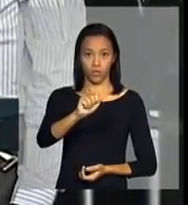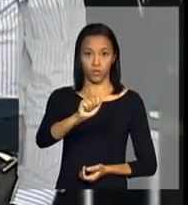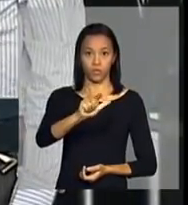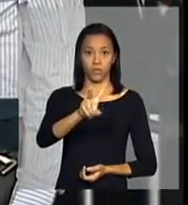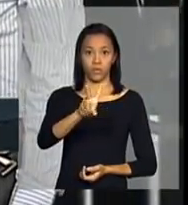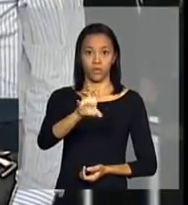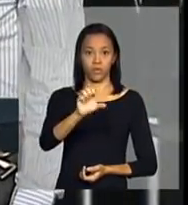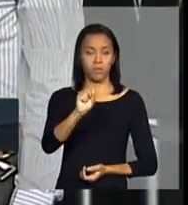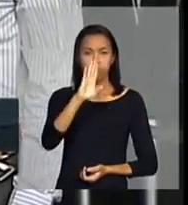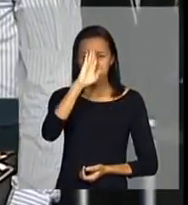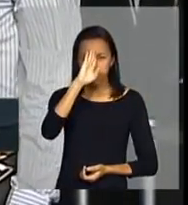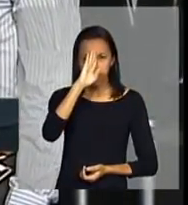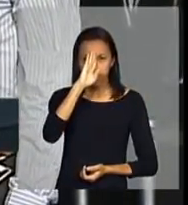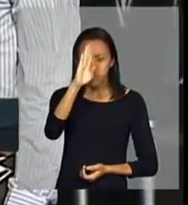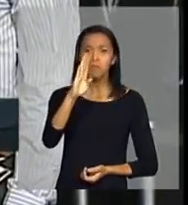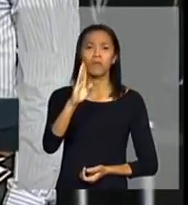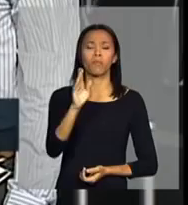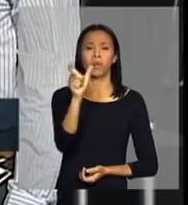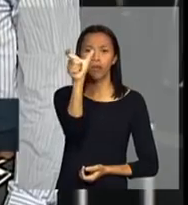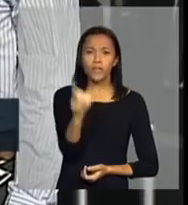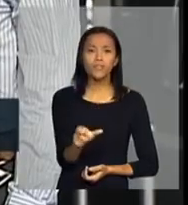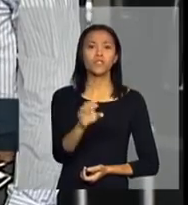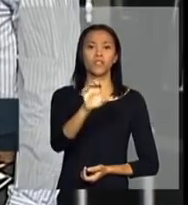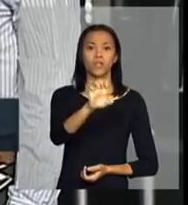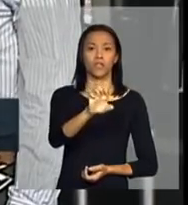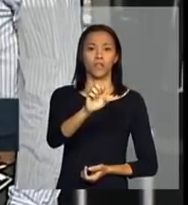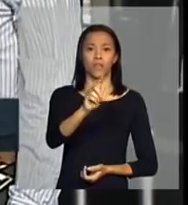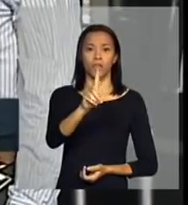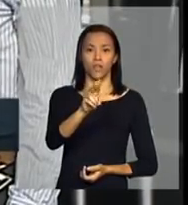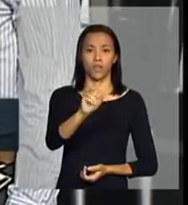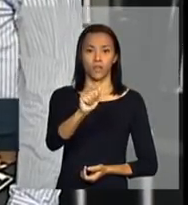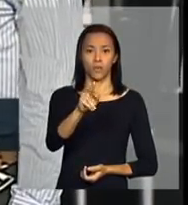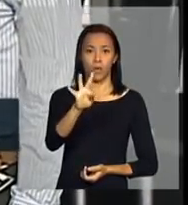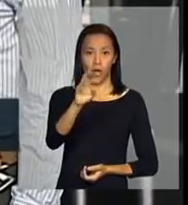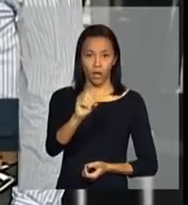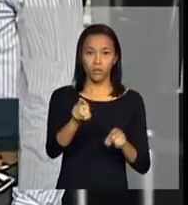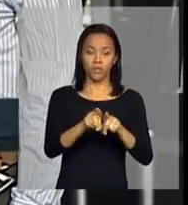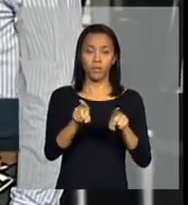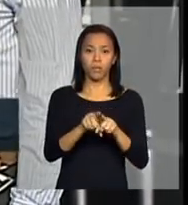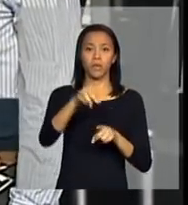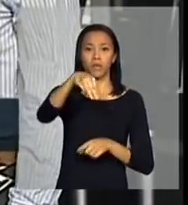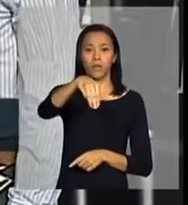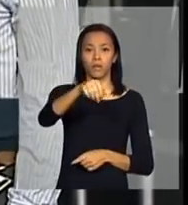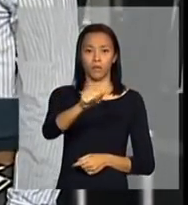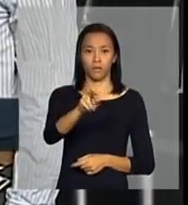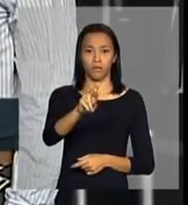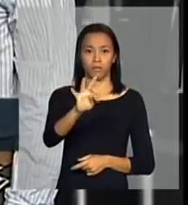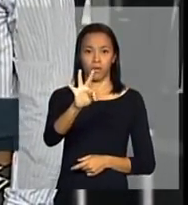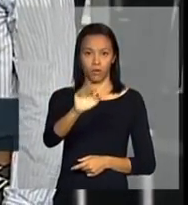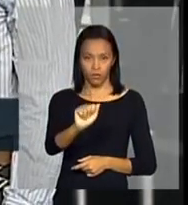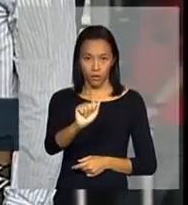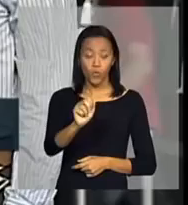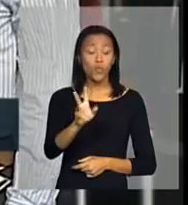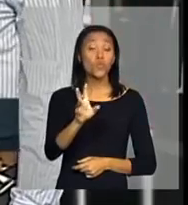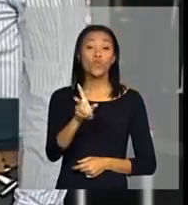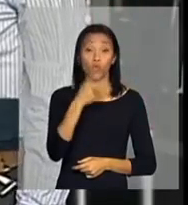principalmente doutor Eduardo, né, e a senhora Marta. O que eu vou falar